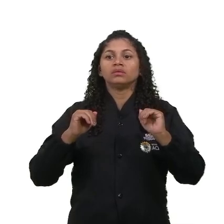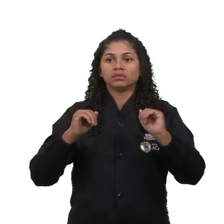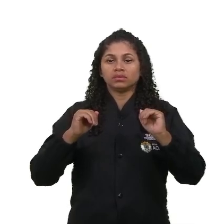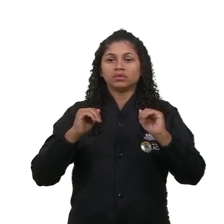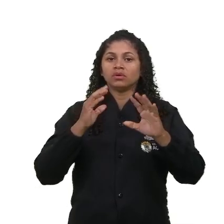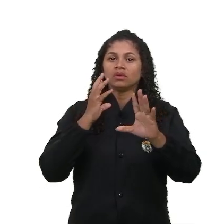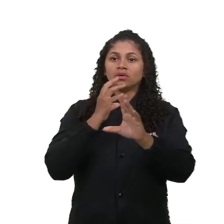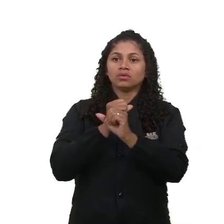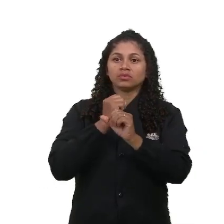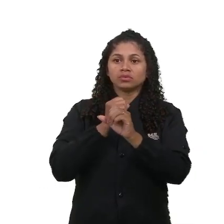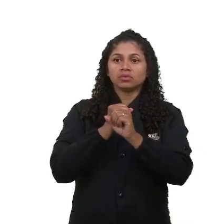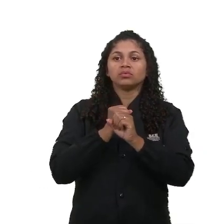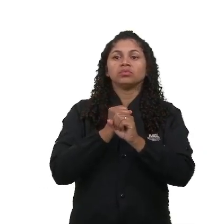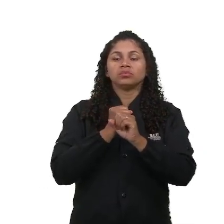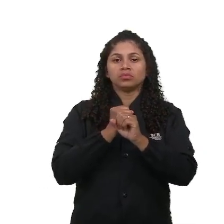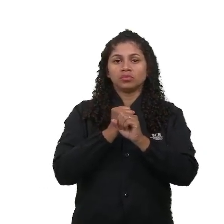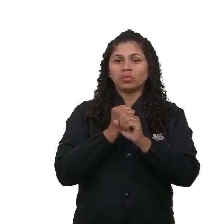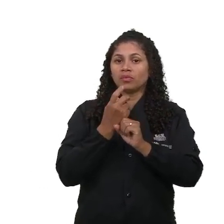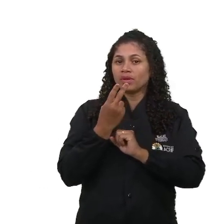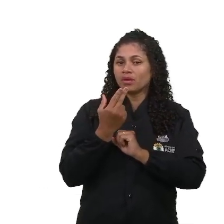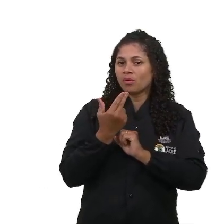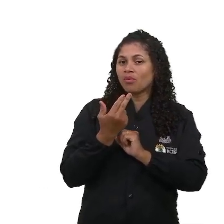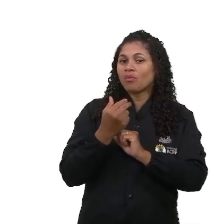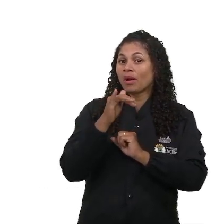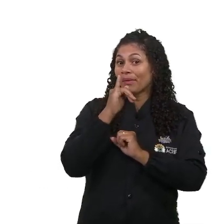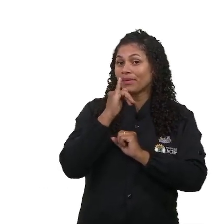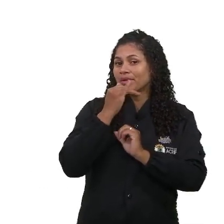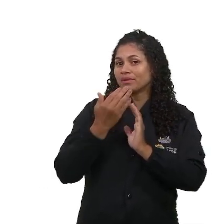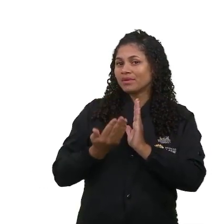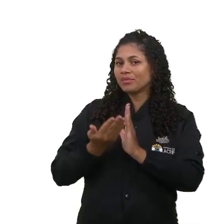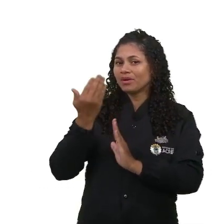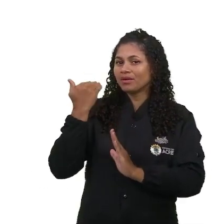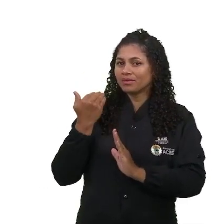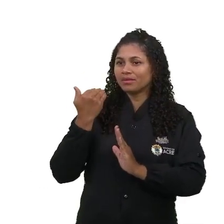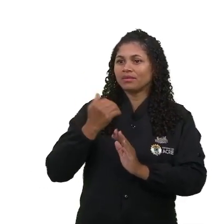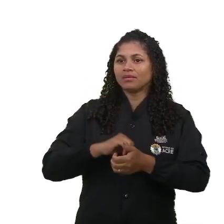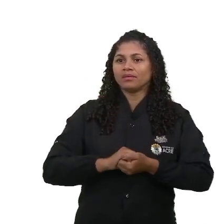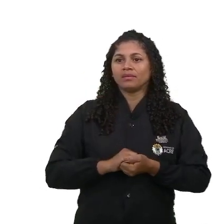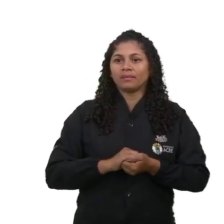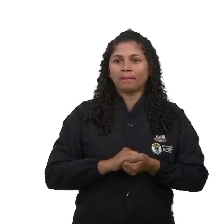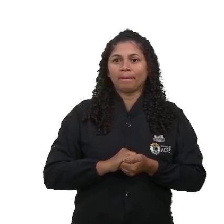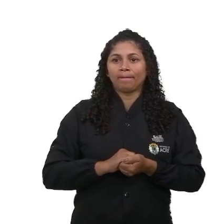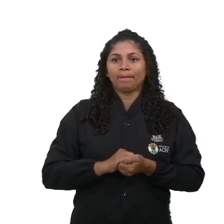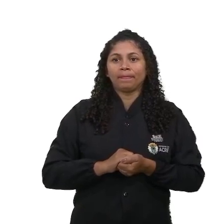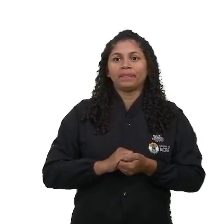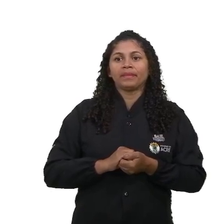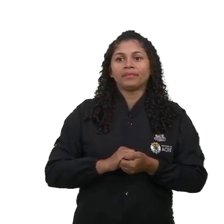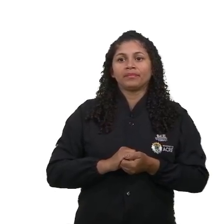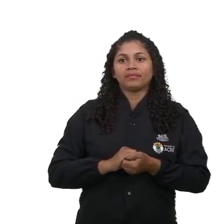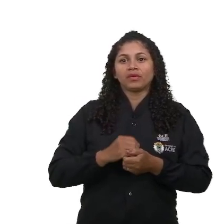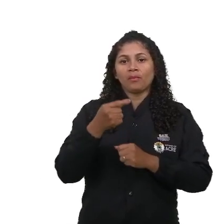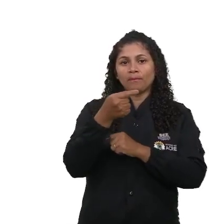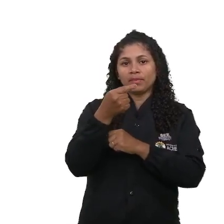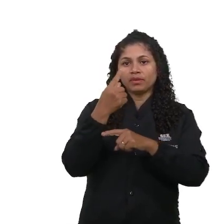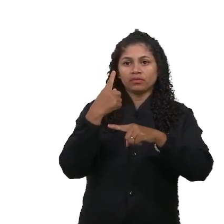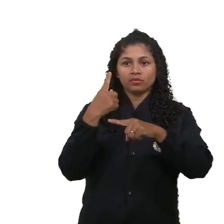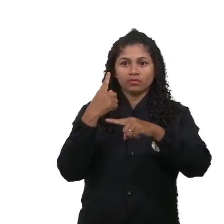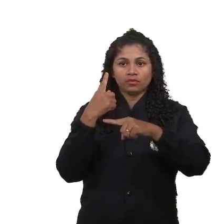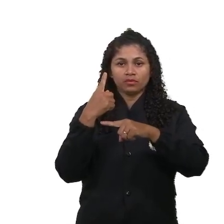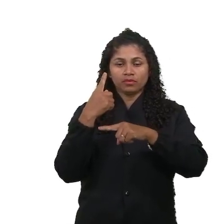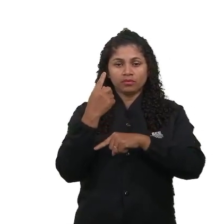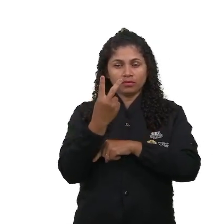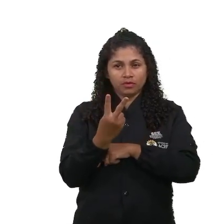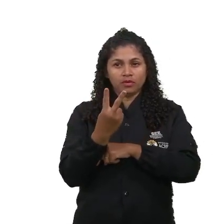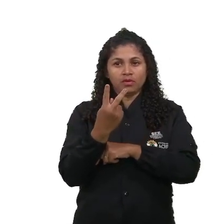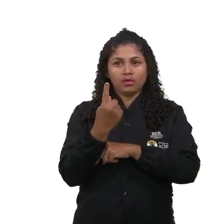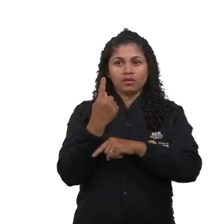Somo componente a componente, como nós fizemos anteriormente. Então, menos 2 mais 2, aqui.